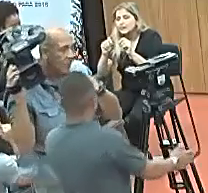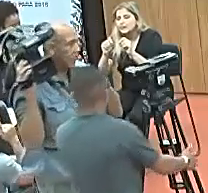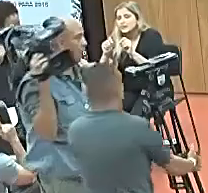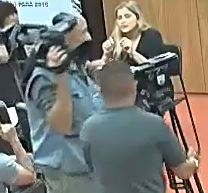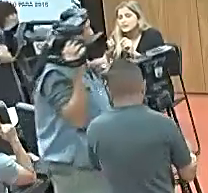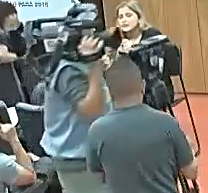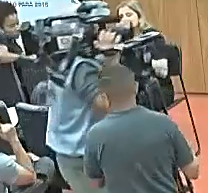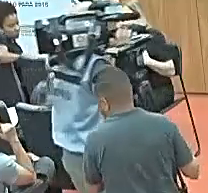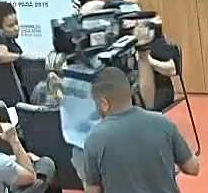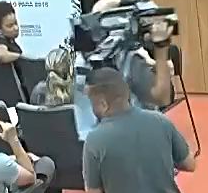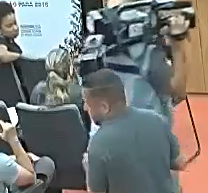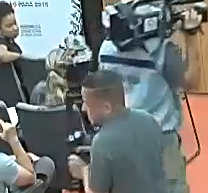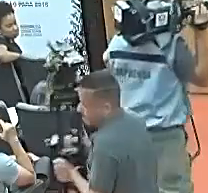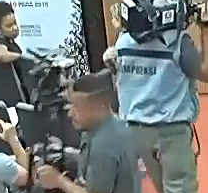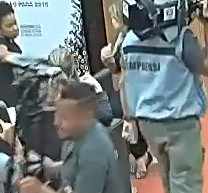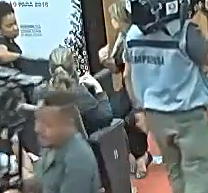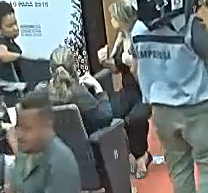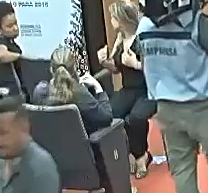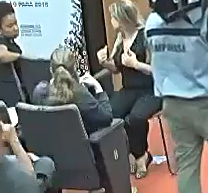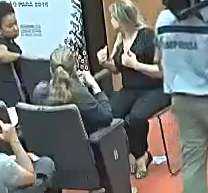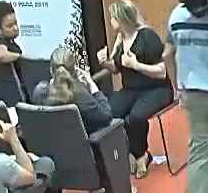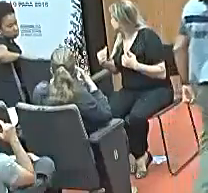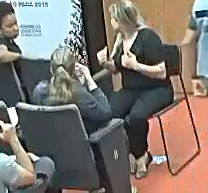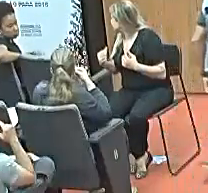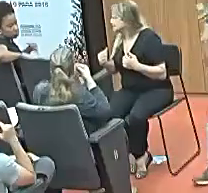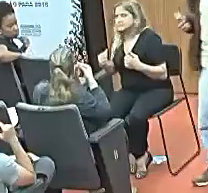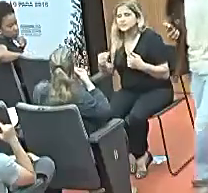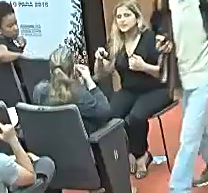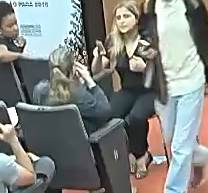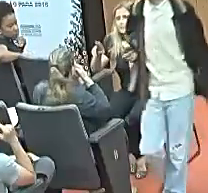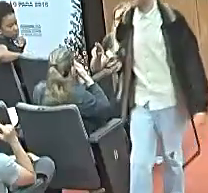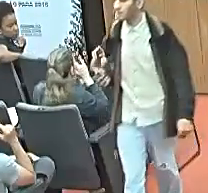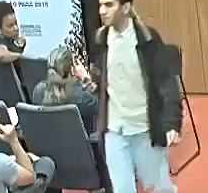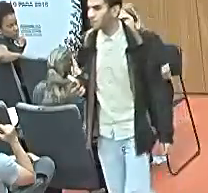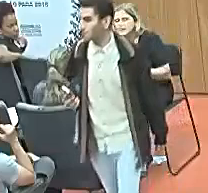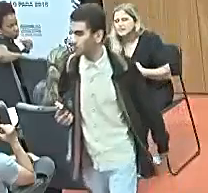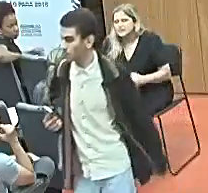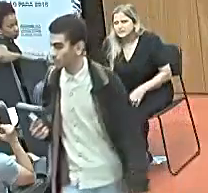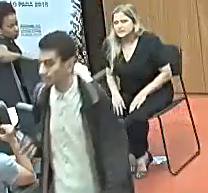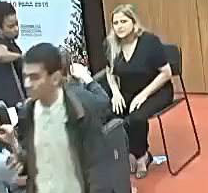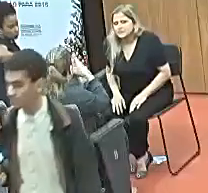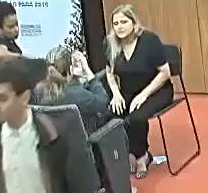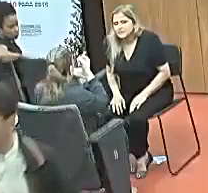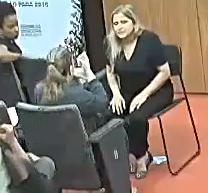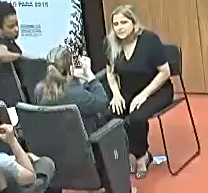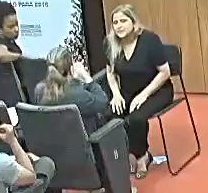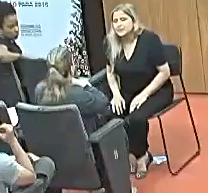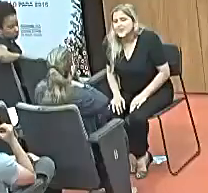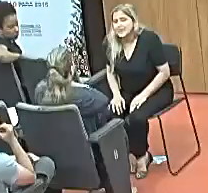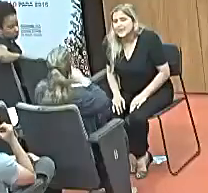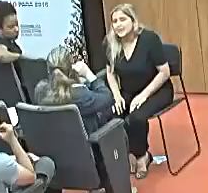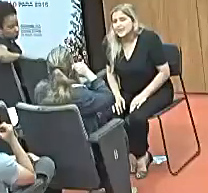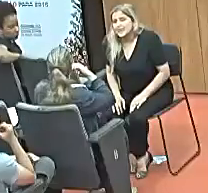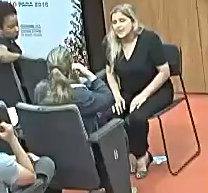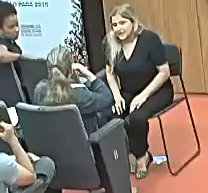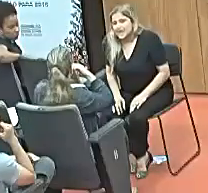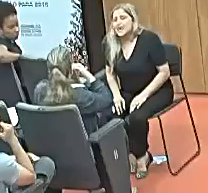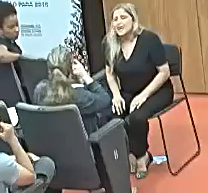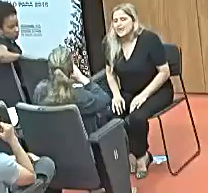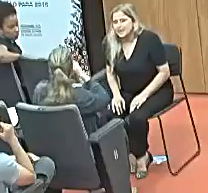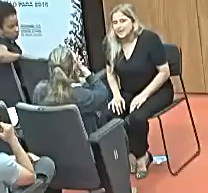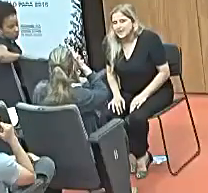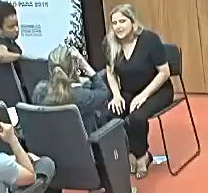particularmente na discussão do plano pluri é anual mas com impacto nas na lei orçamentária